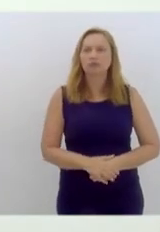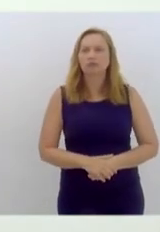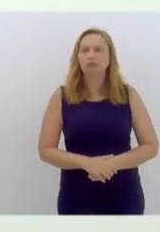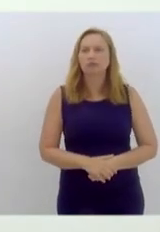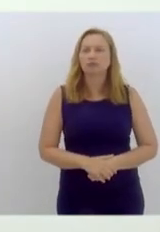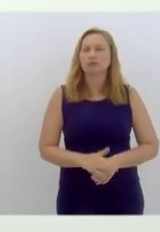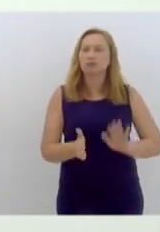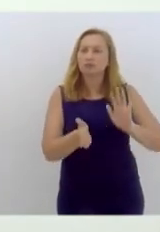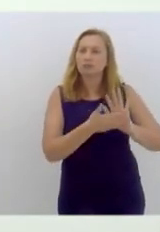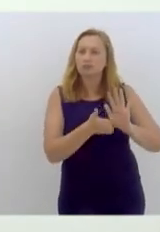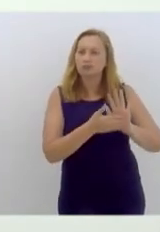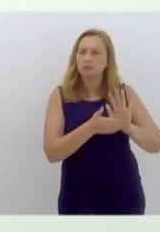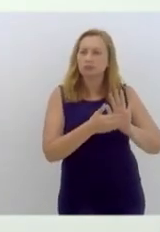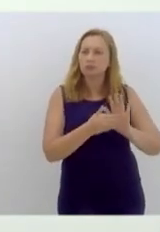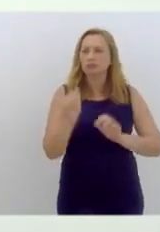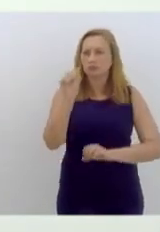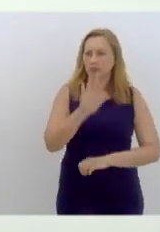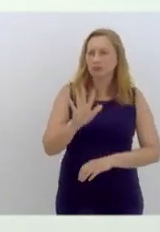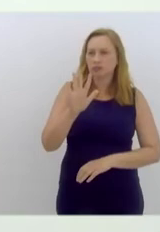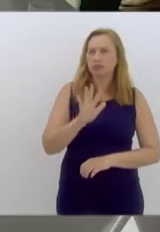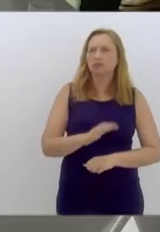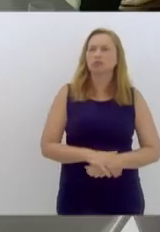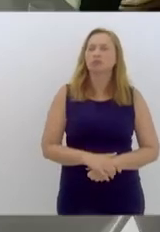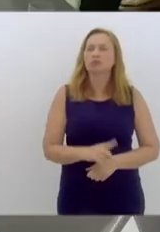apresentou uma proposta global que teve pontos